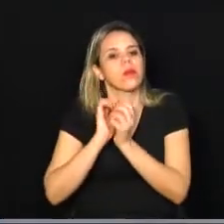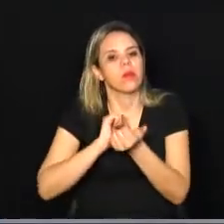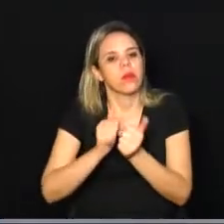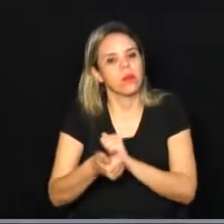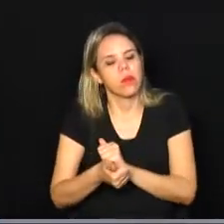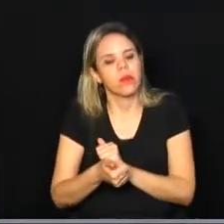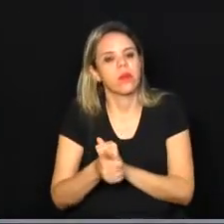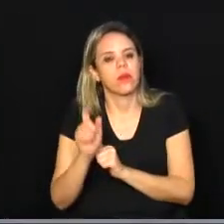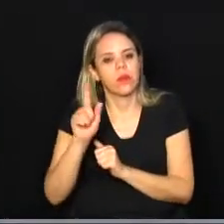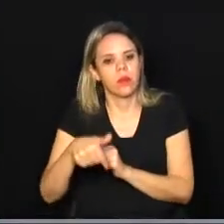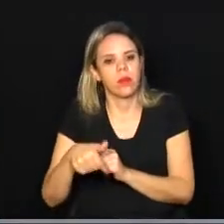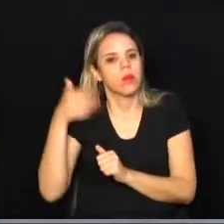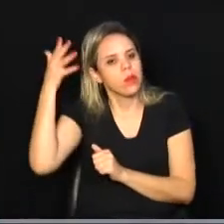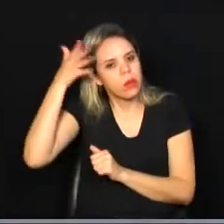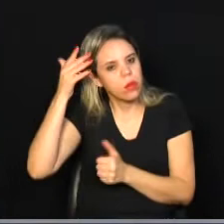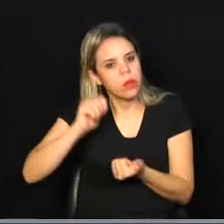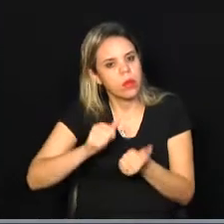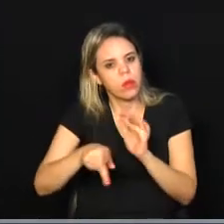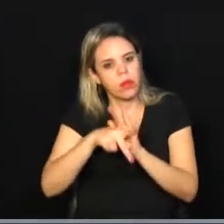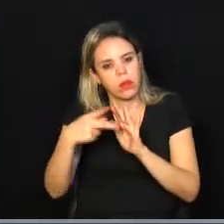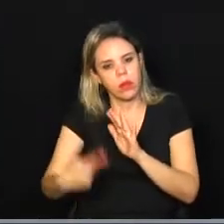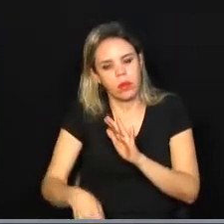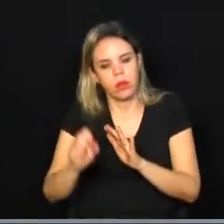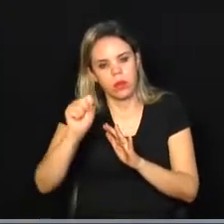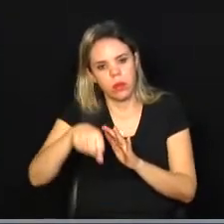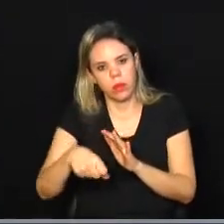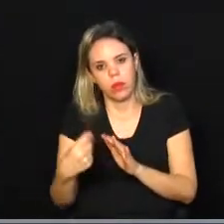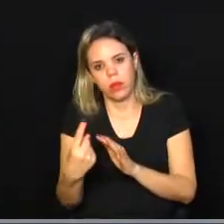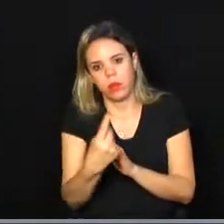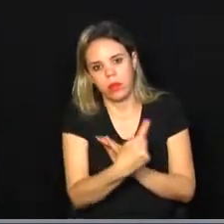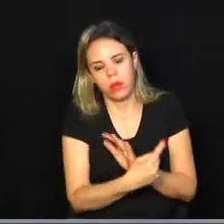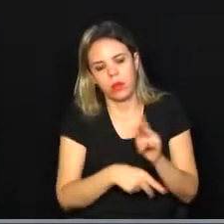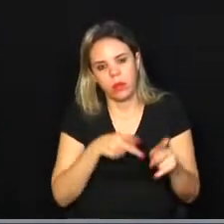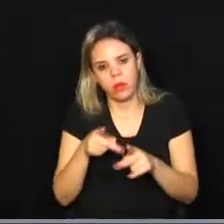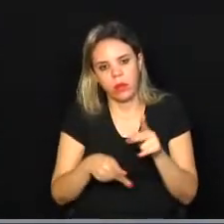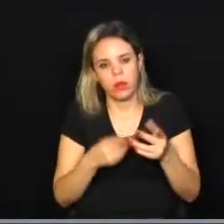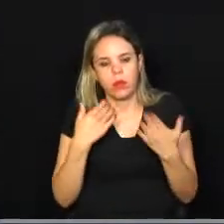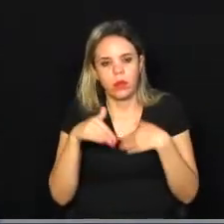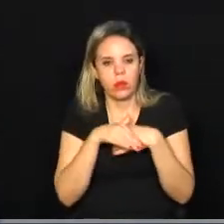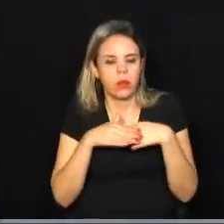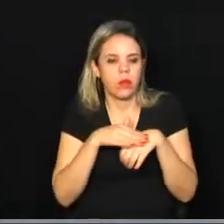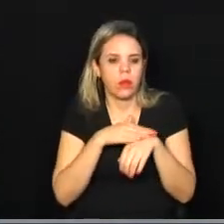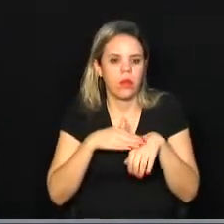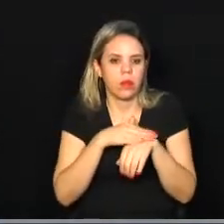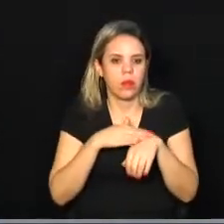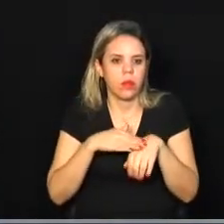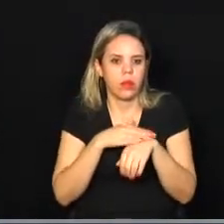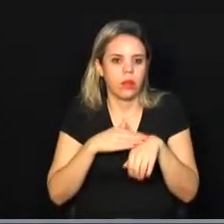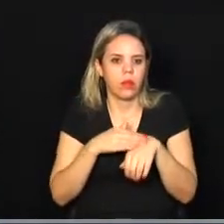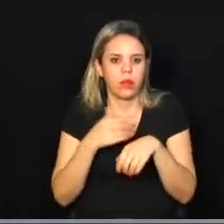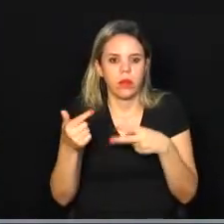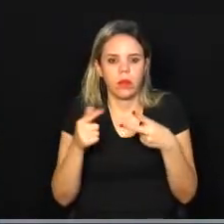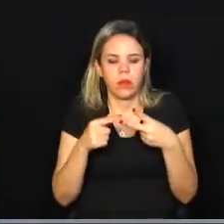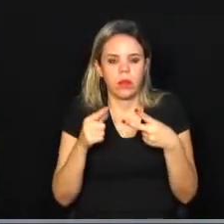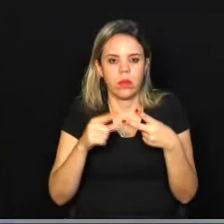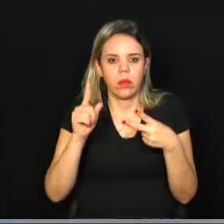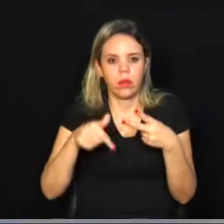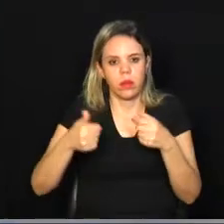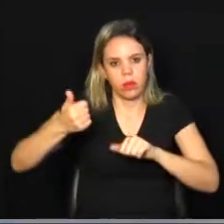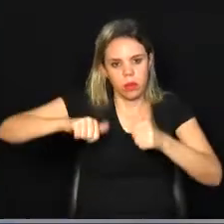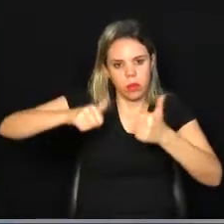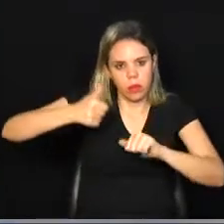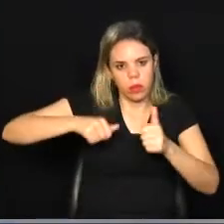neuroesporte é o coaching esportivo, que daí sim é através da conversa. E aí o segundo pilar é